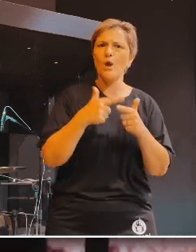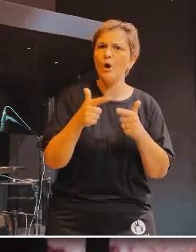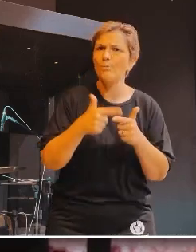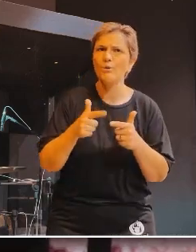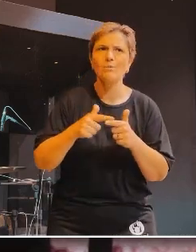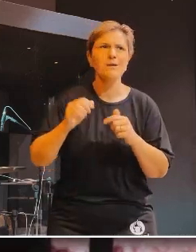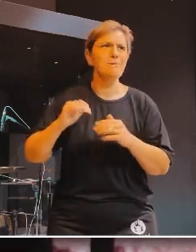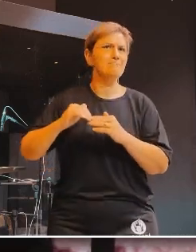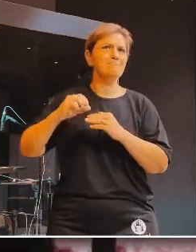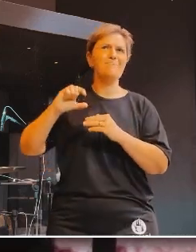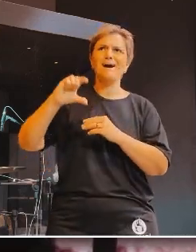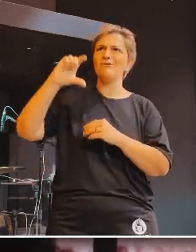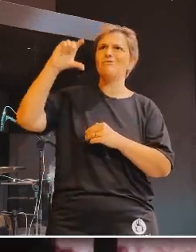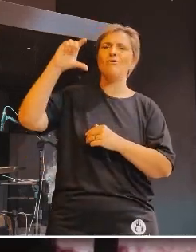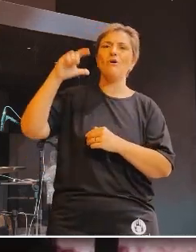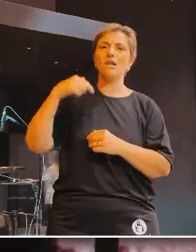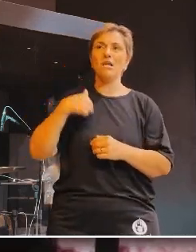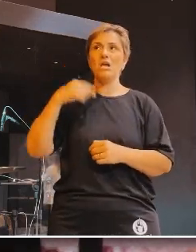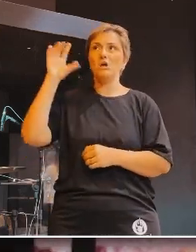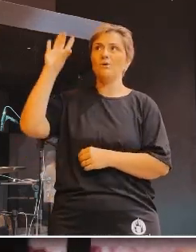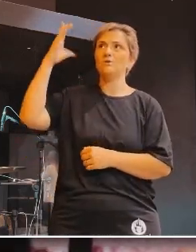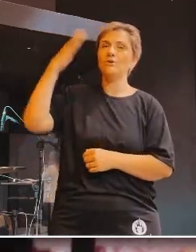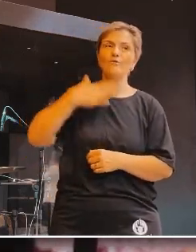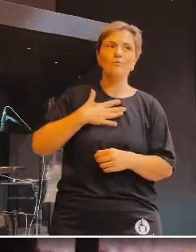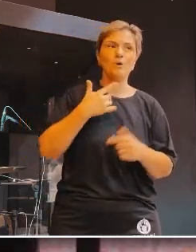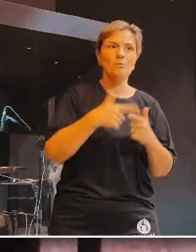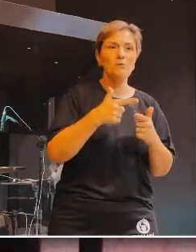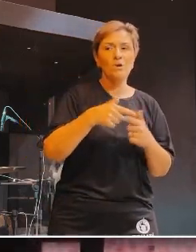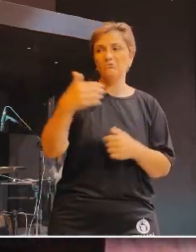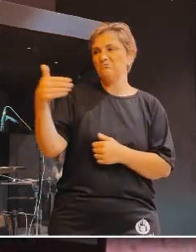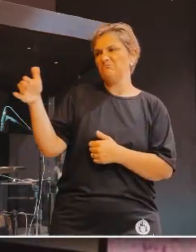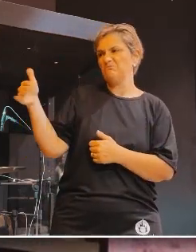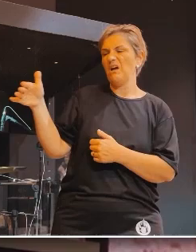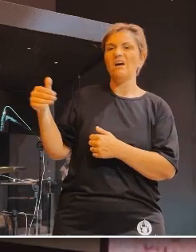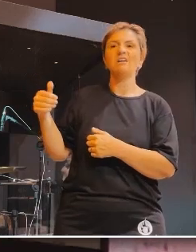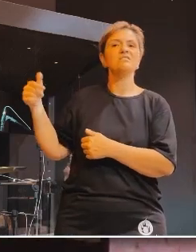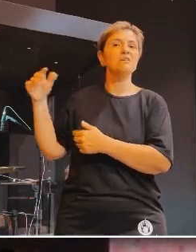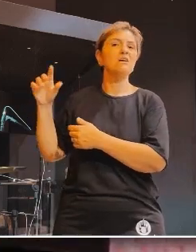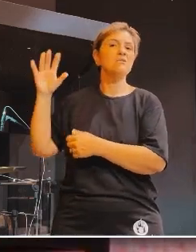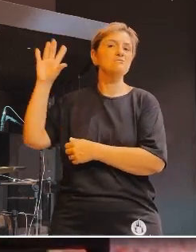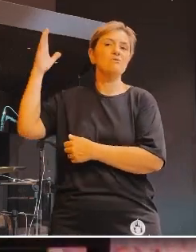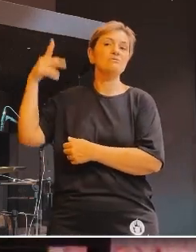todo mundo. Eu resolvo o meu problema, eles que resolvam os deles.